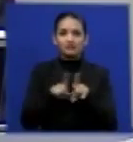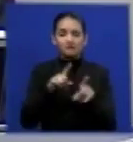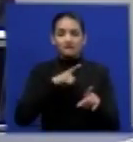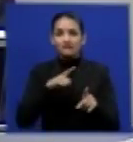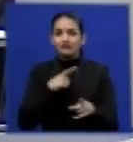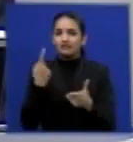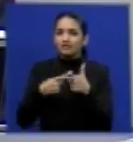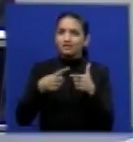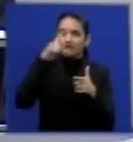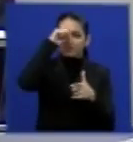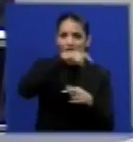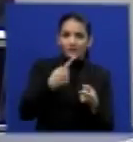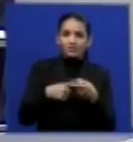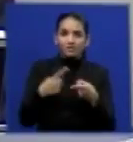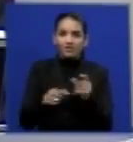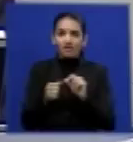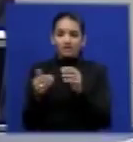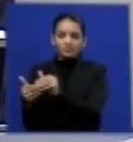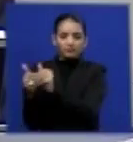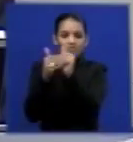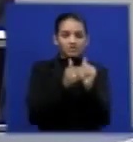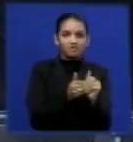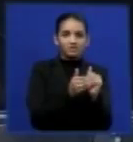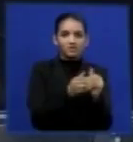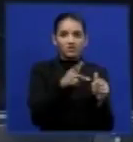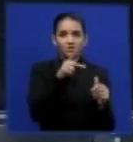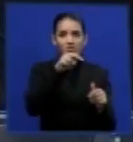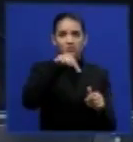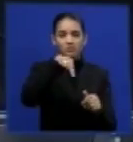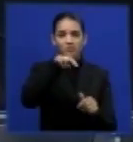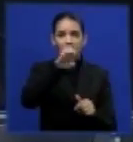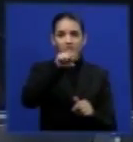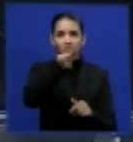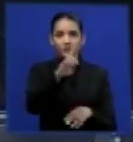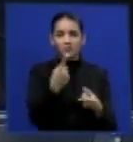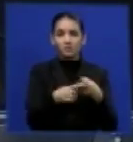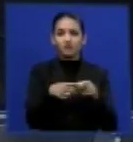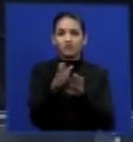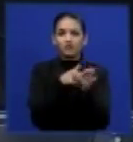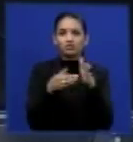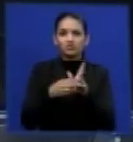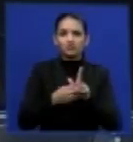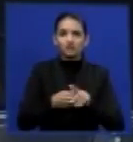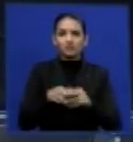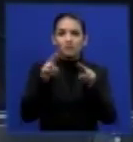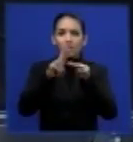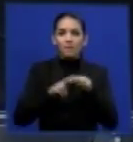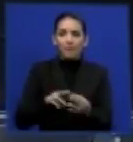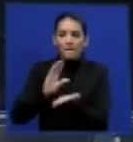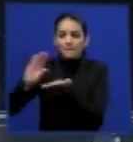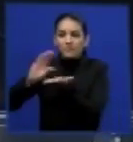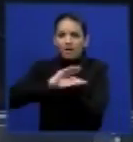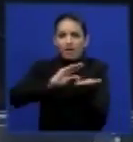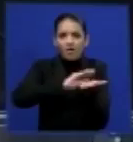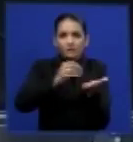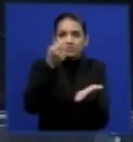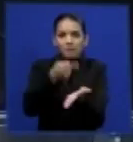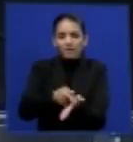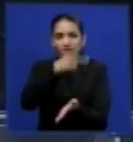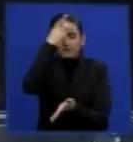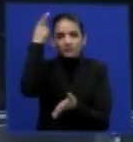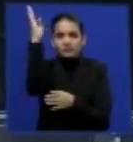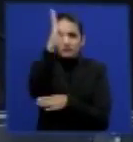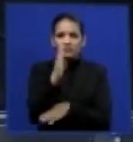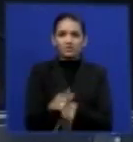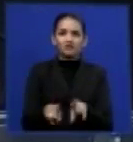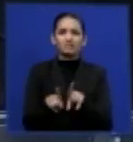e disposição de pneus em lixões como esses custos da administração pública serão cobertos por recursos pagos pelos contribuintes brasileiros que é um